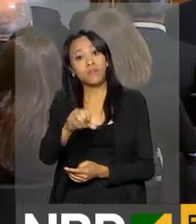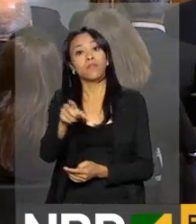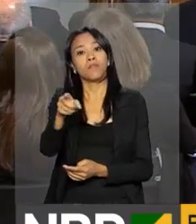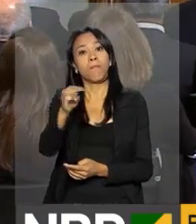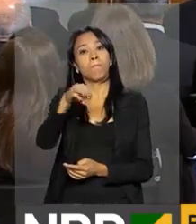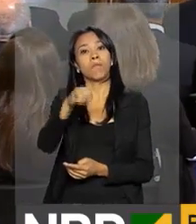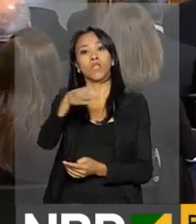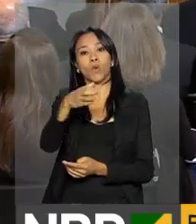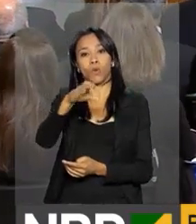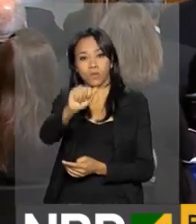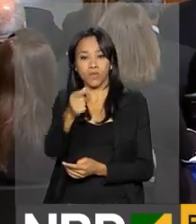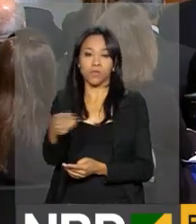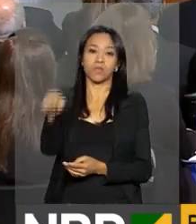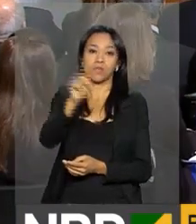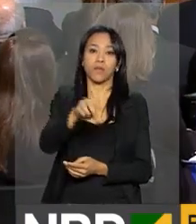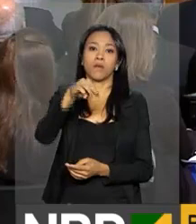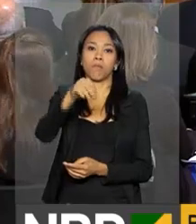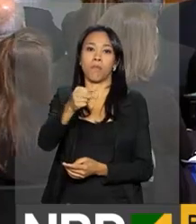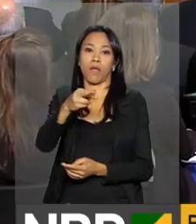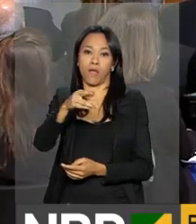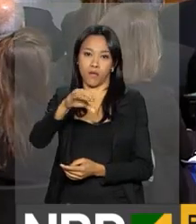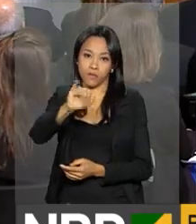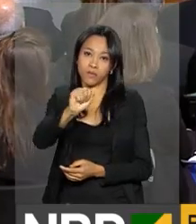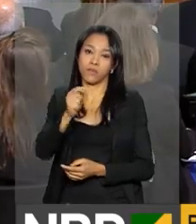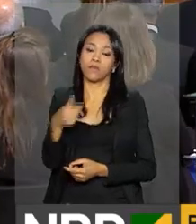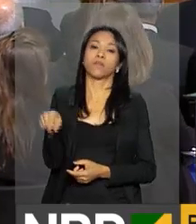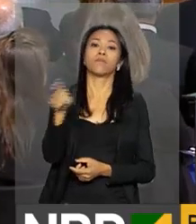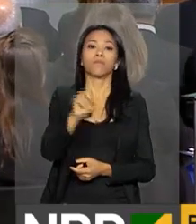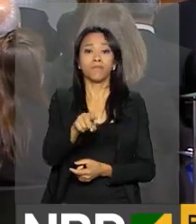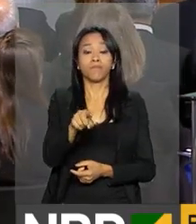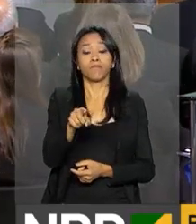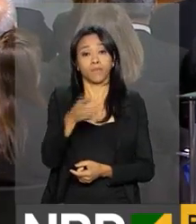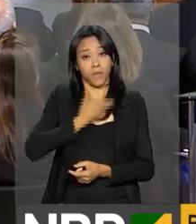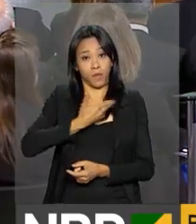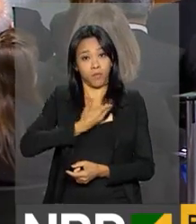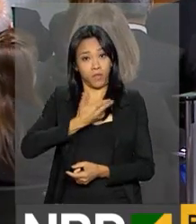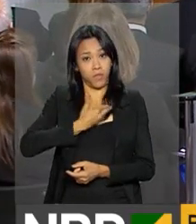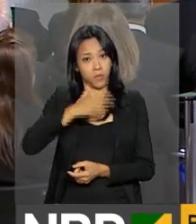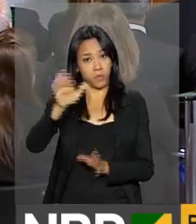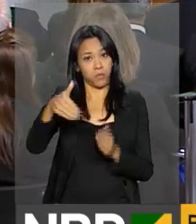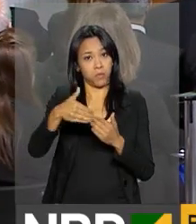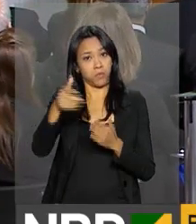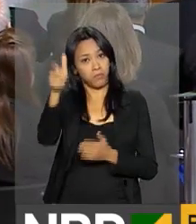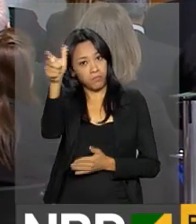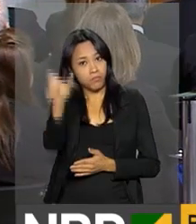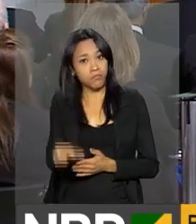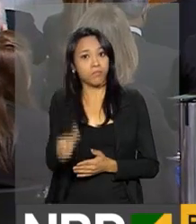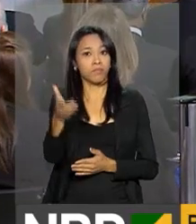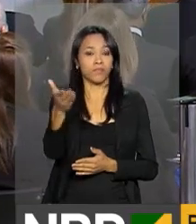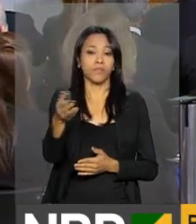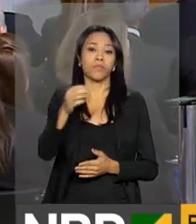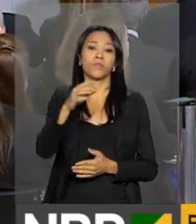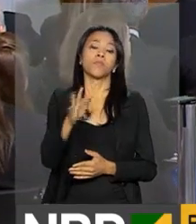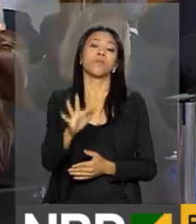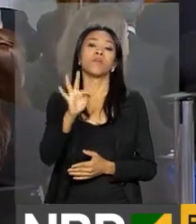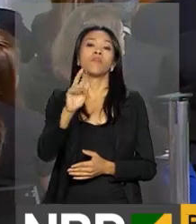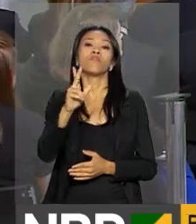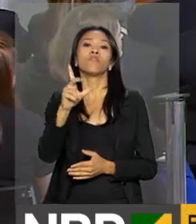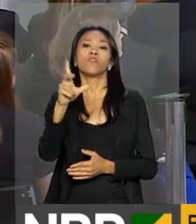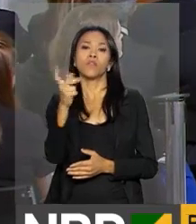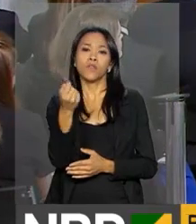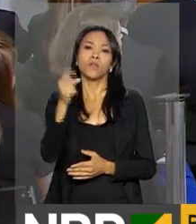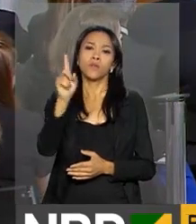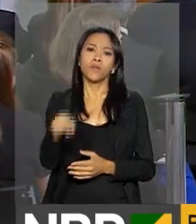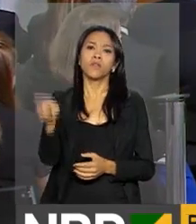a senhora Márcia Hollenberg, o prezado amigo ministro Ives Gandra da Silva Martins Filho, presidente do Tribunal